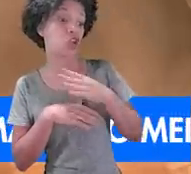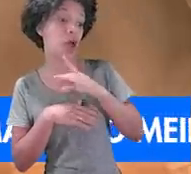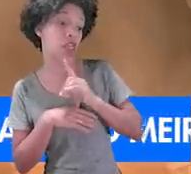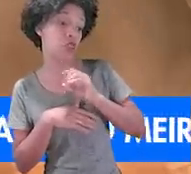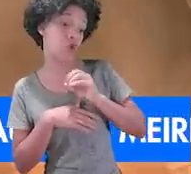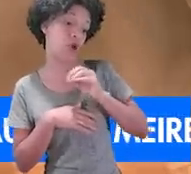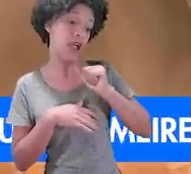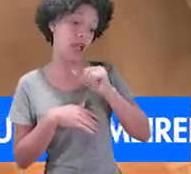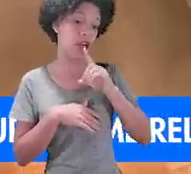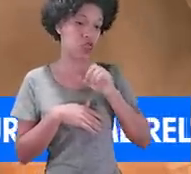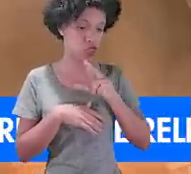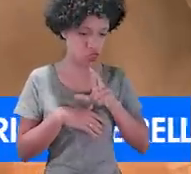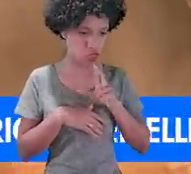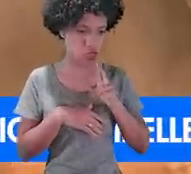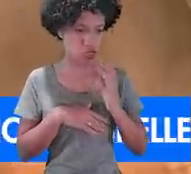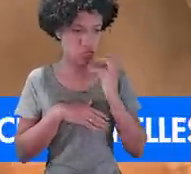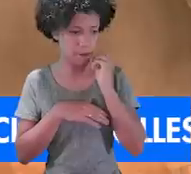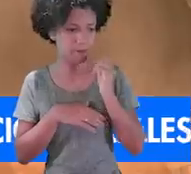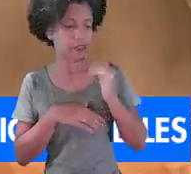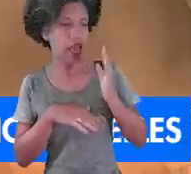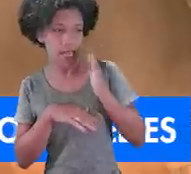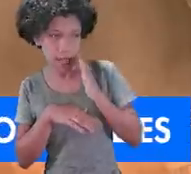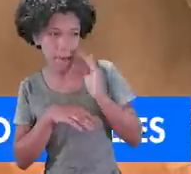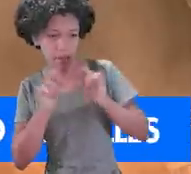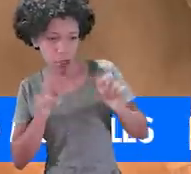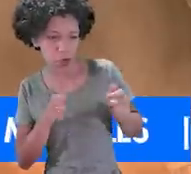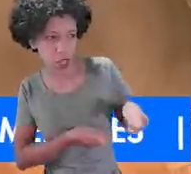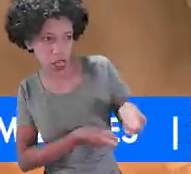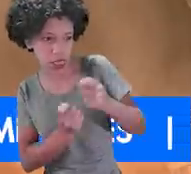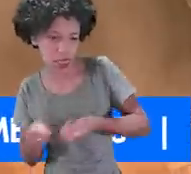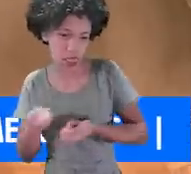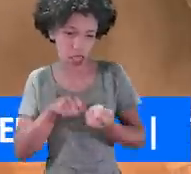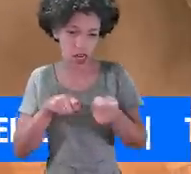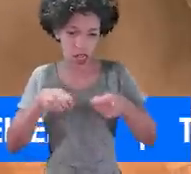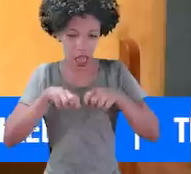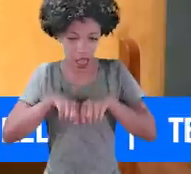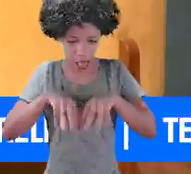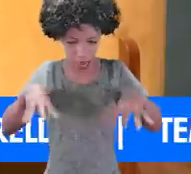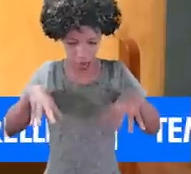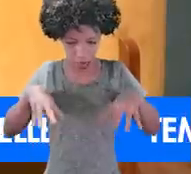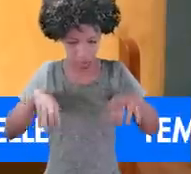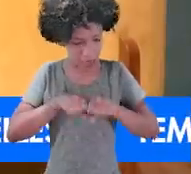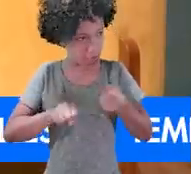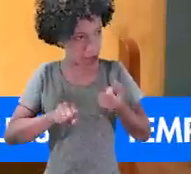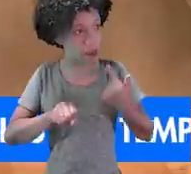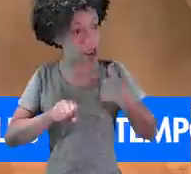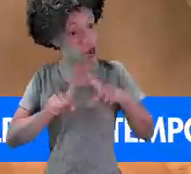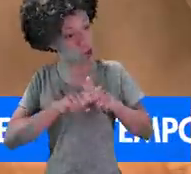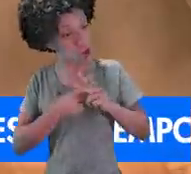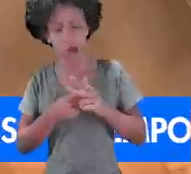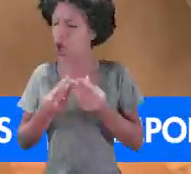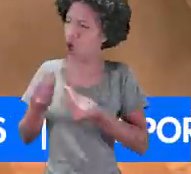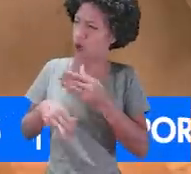falar. Tipo assim, o pessoal que joga tênis, né? A corda estoura, aí eu a conserto. Como é que faz isso?